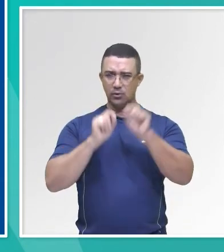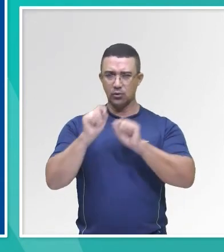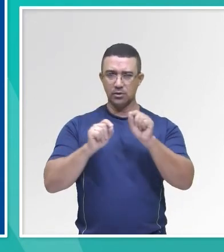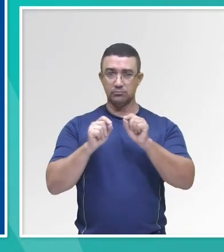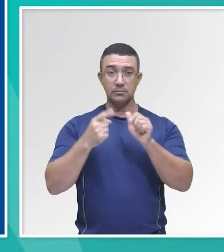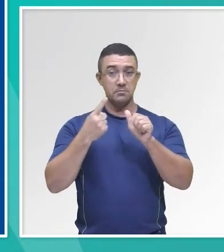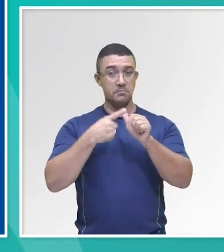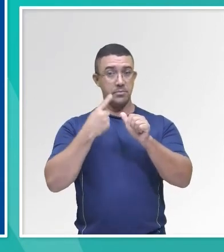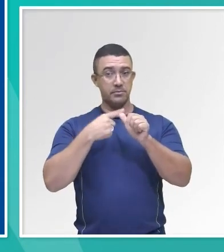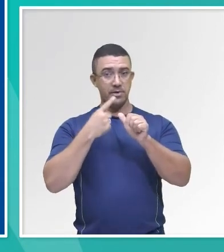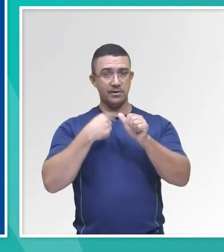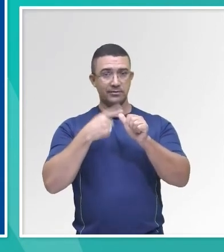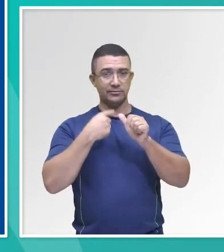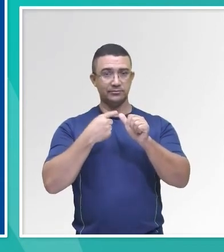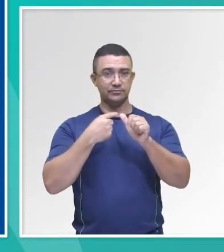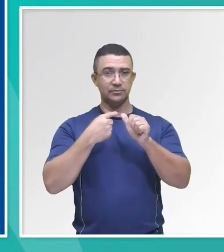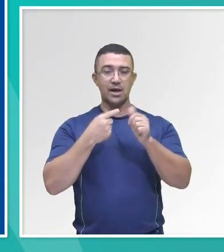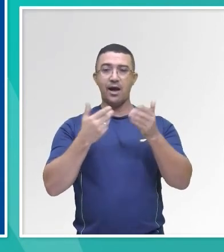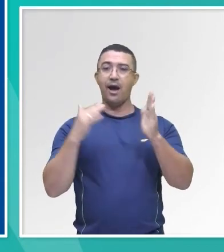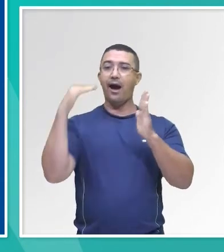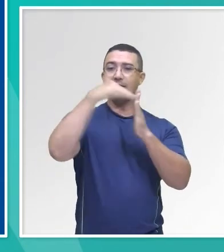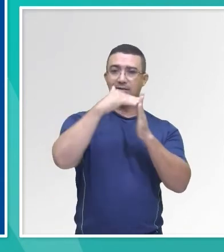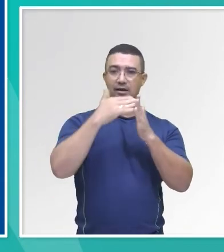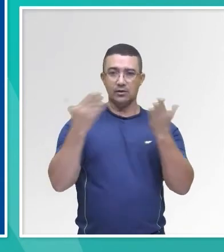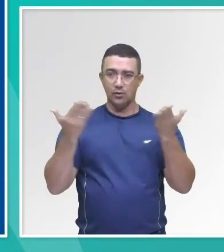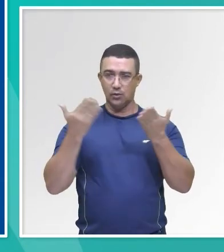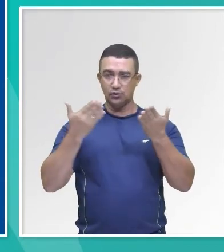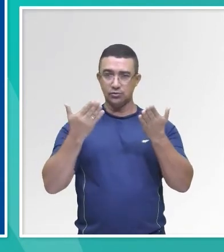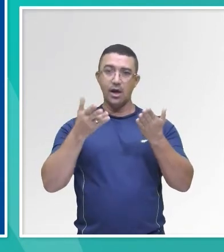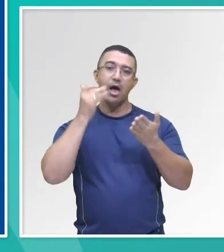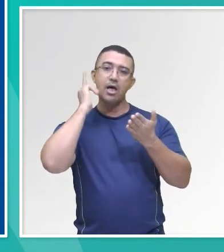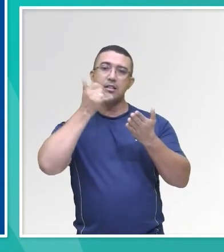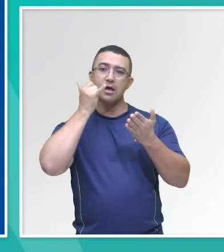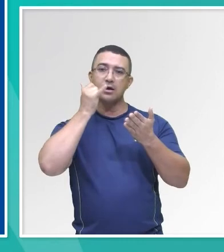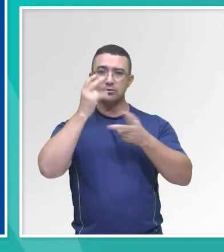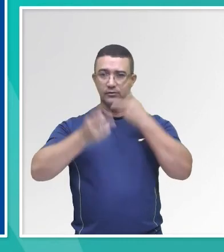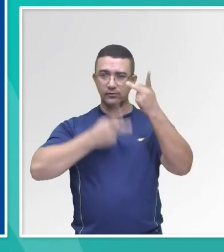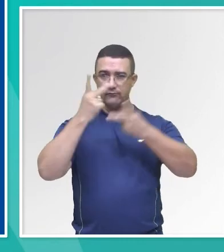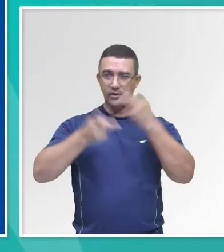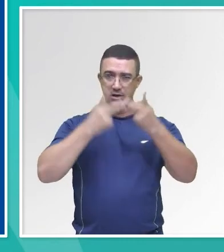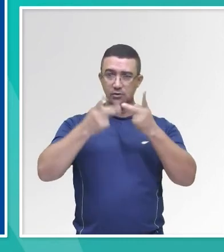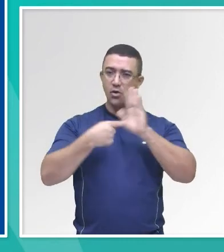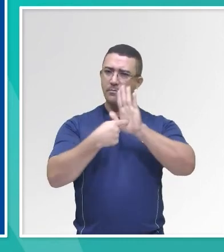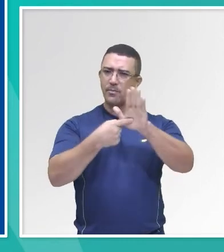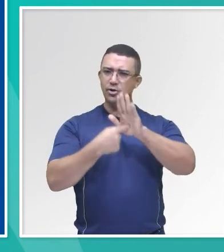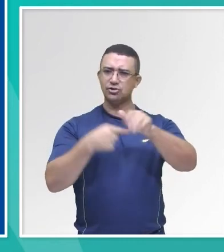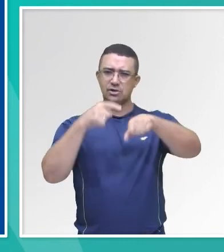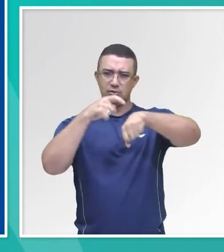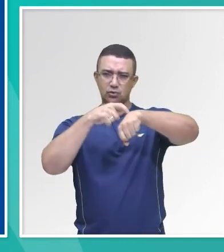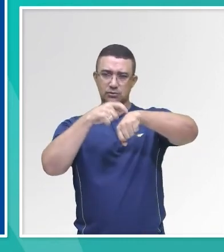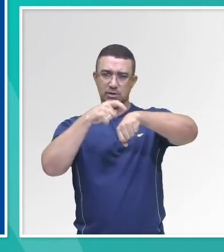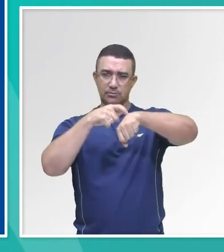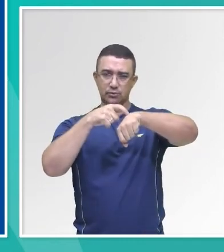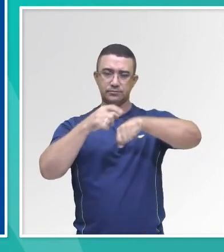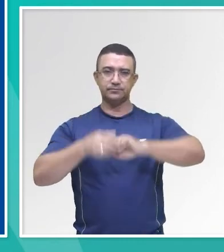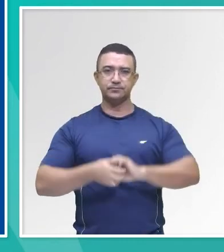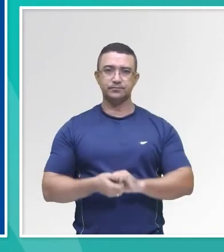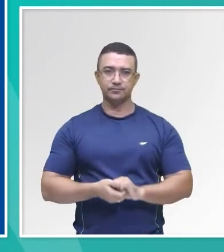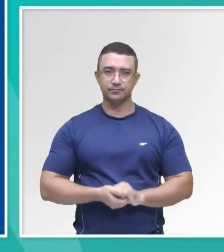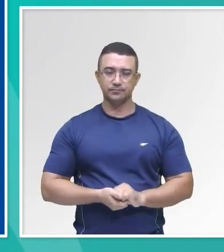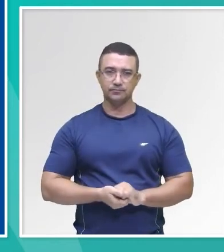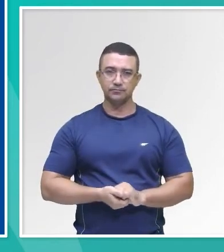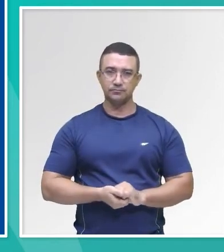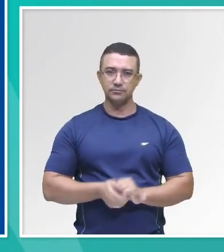Primeiro momento, destaquei aqui, ó. Olha o narrador. O narrador, ele invoca aí, ao começar a contar essa